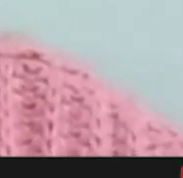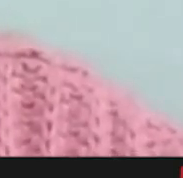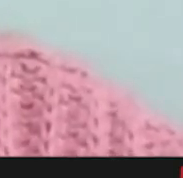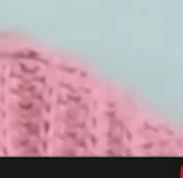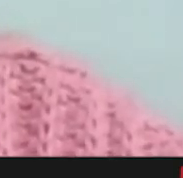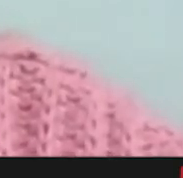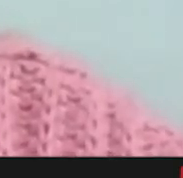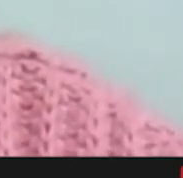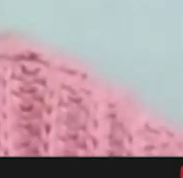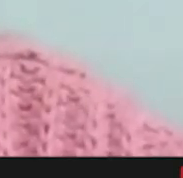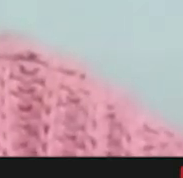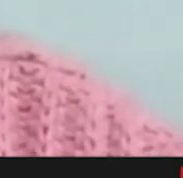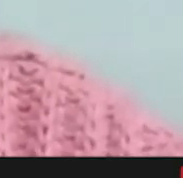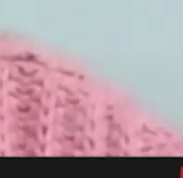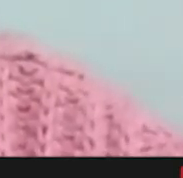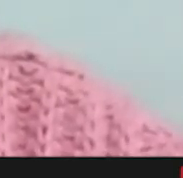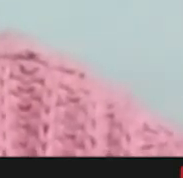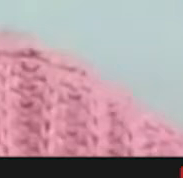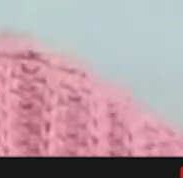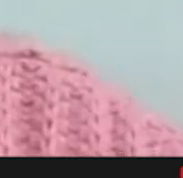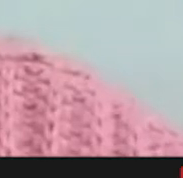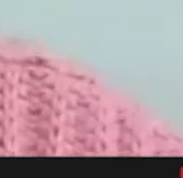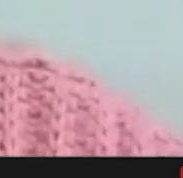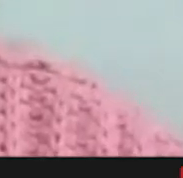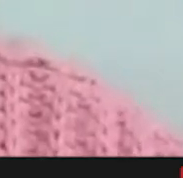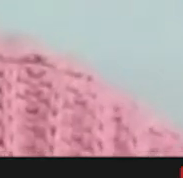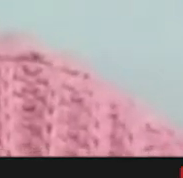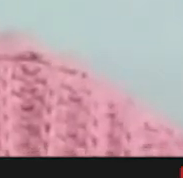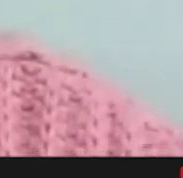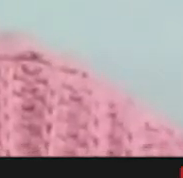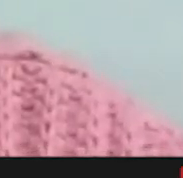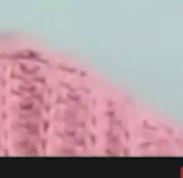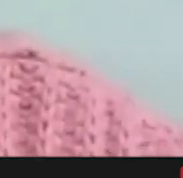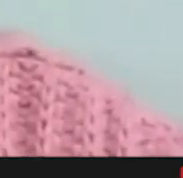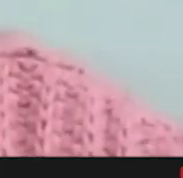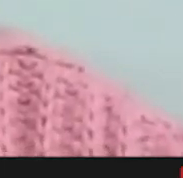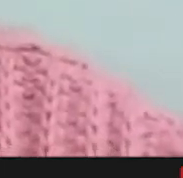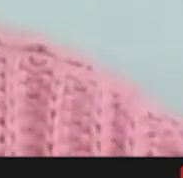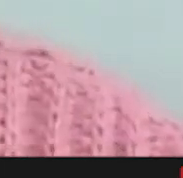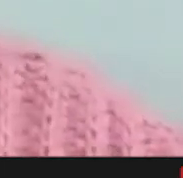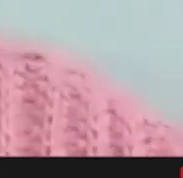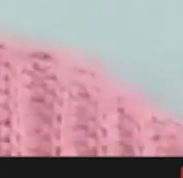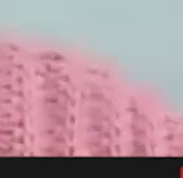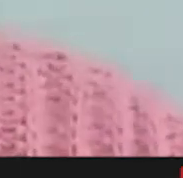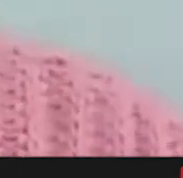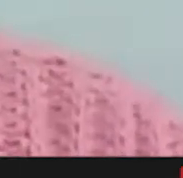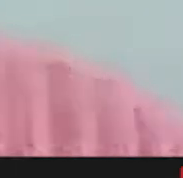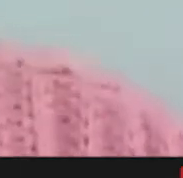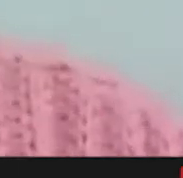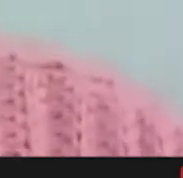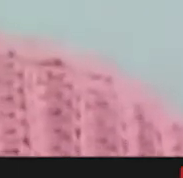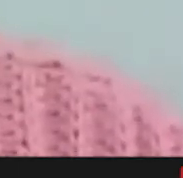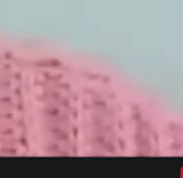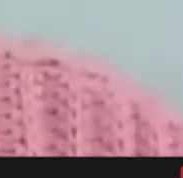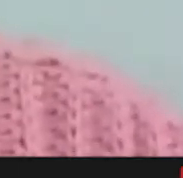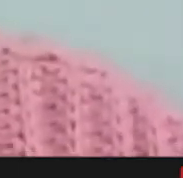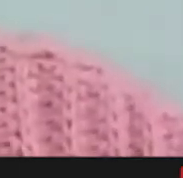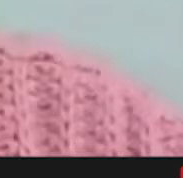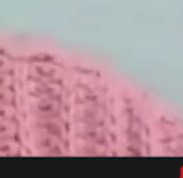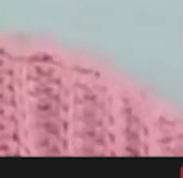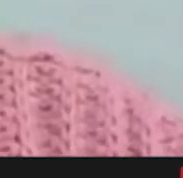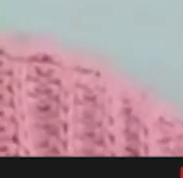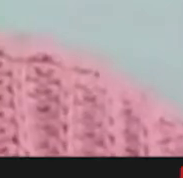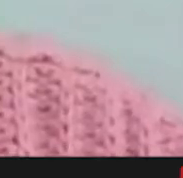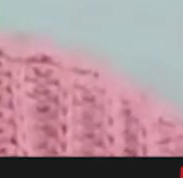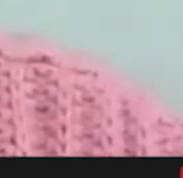a consciência da necessidade das mudanças, né? Então, isso